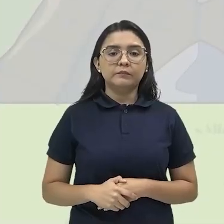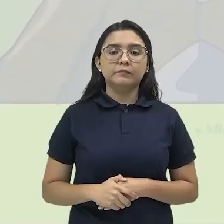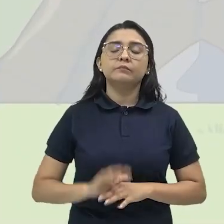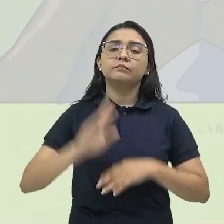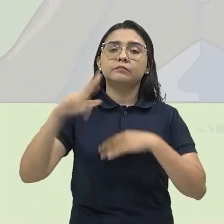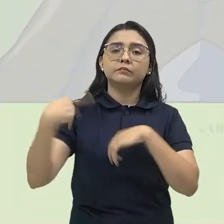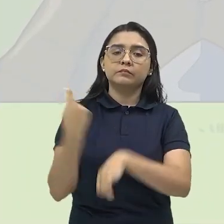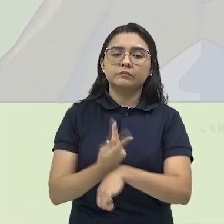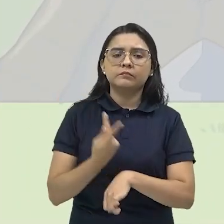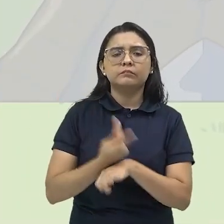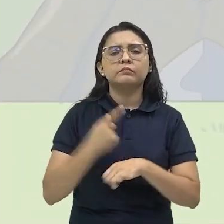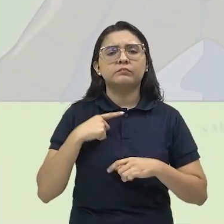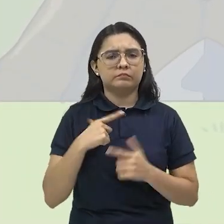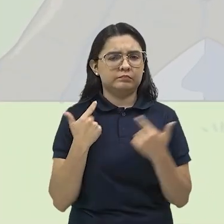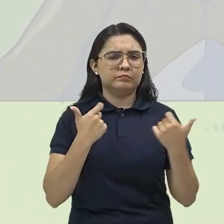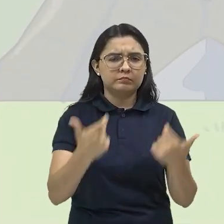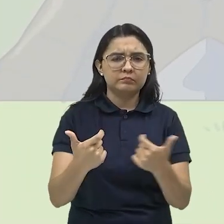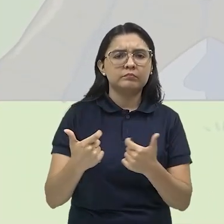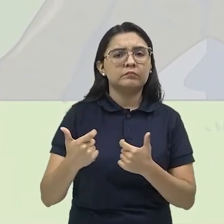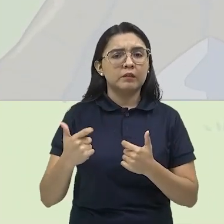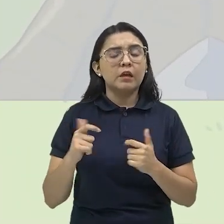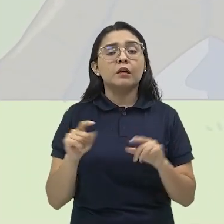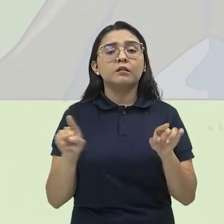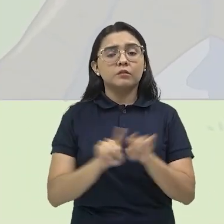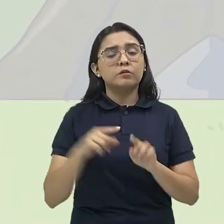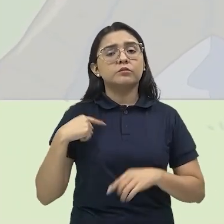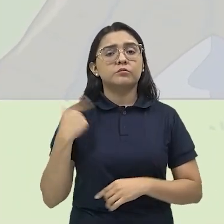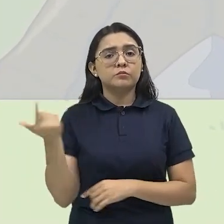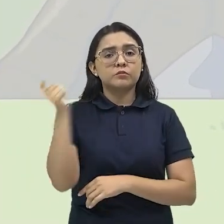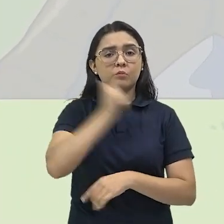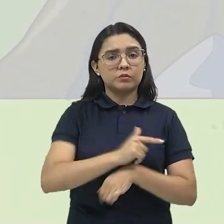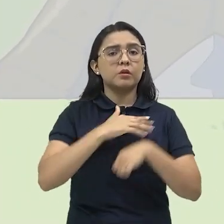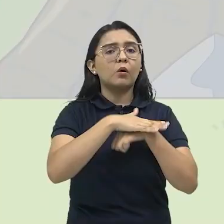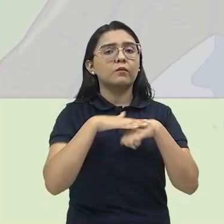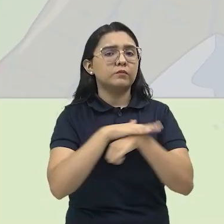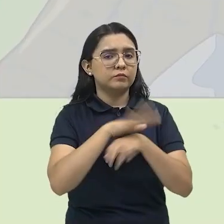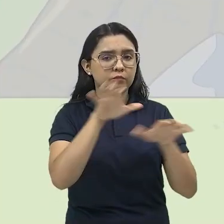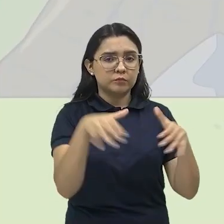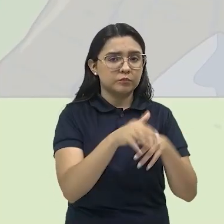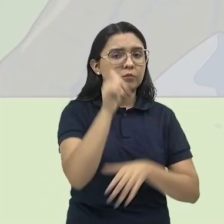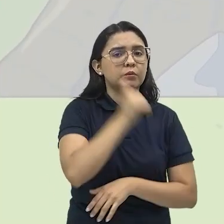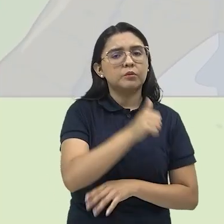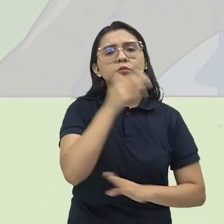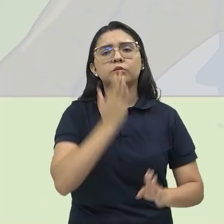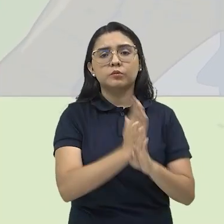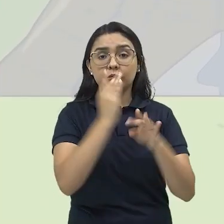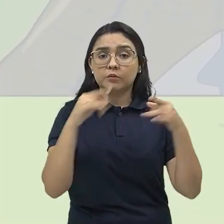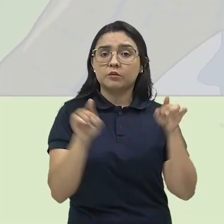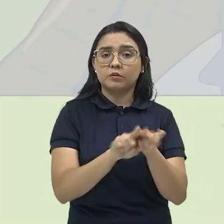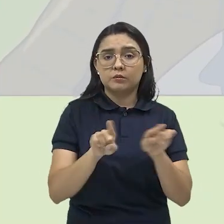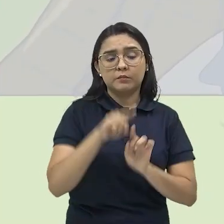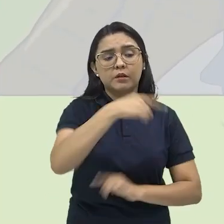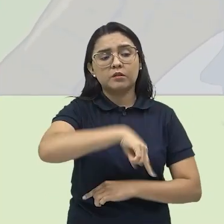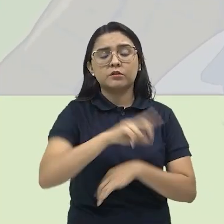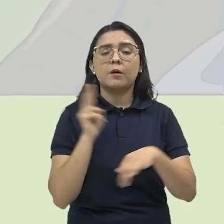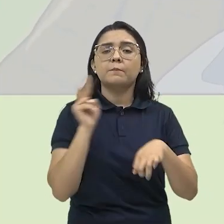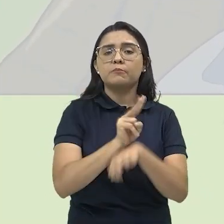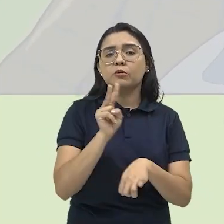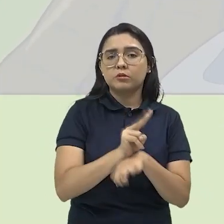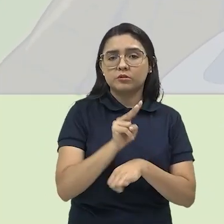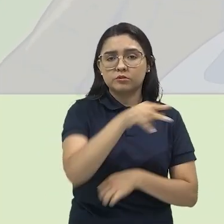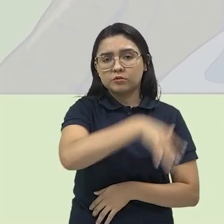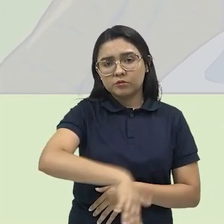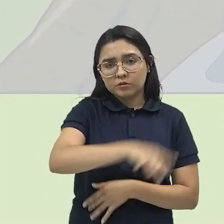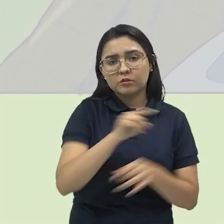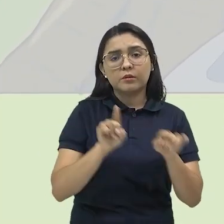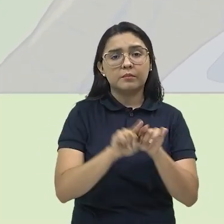Depois de muita confusão, conseguimos conversar com elas. Descobrimos que estavam protegendo sua terra e